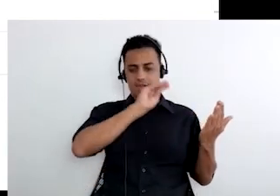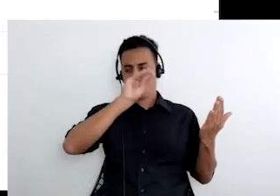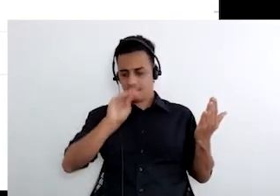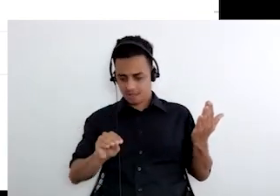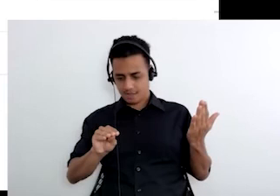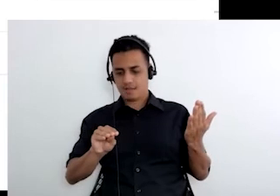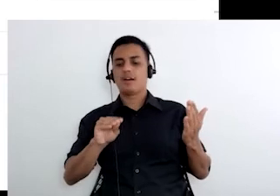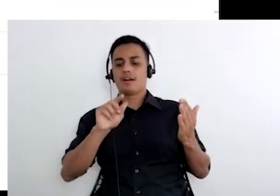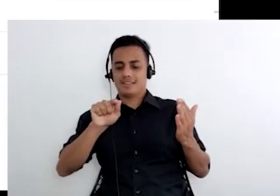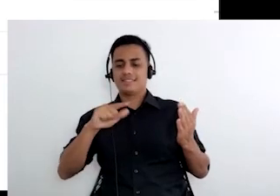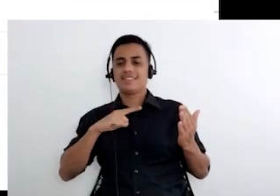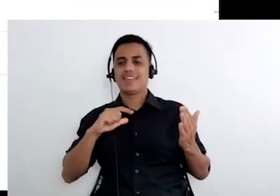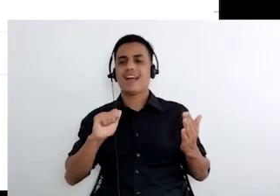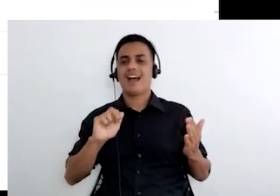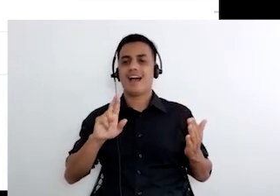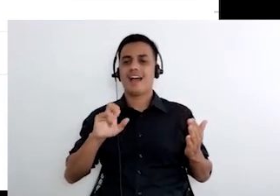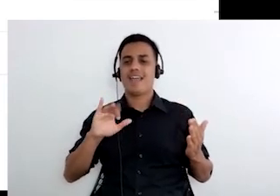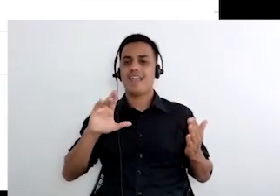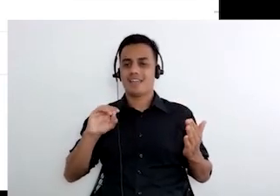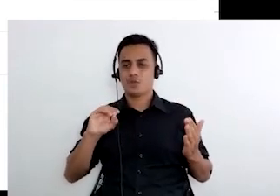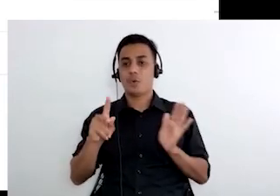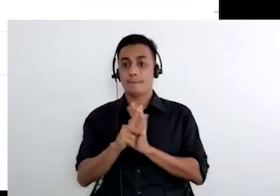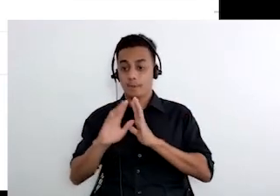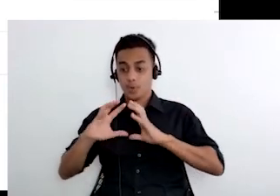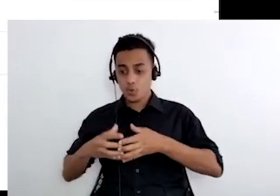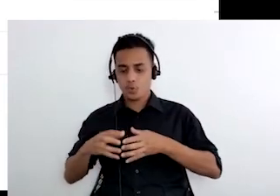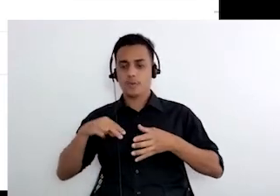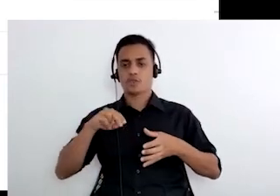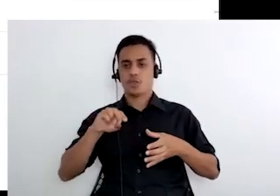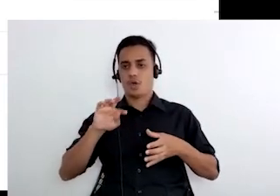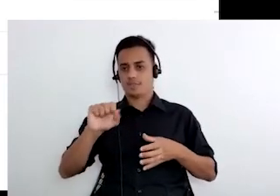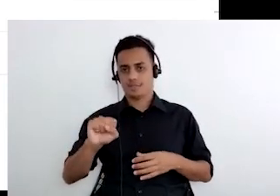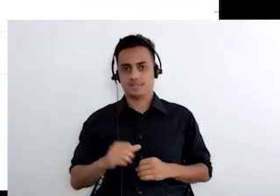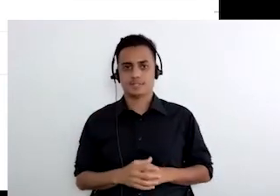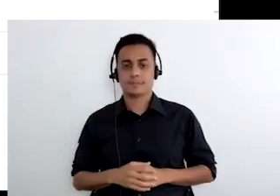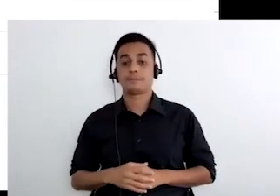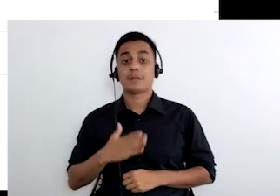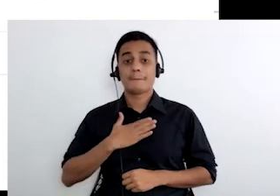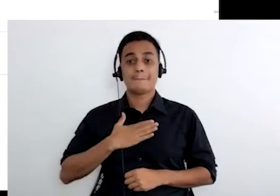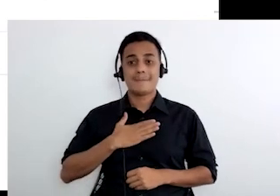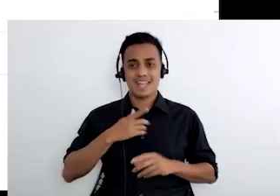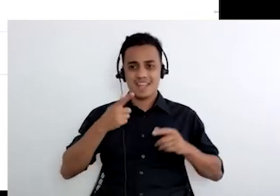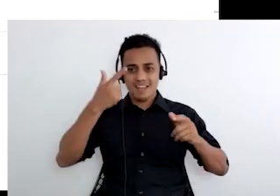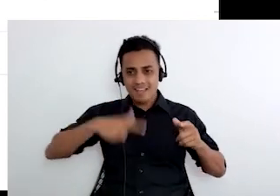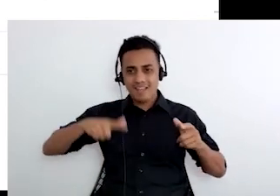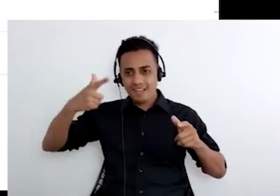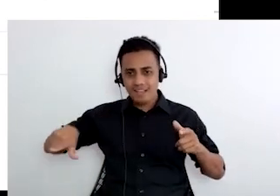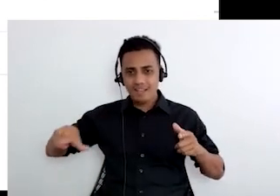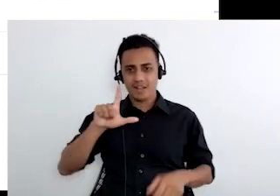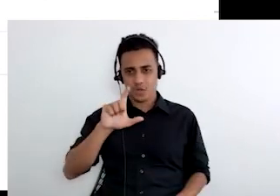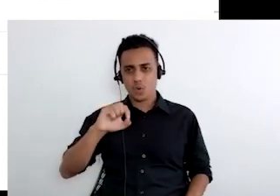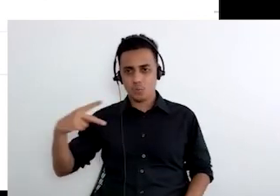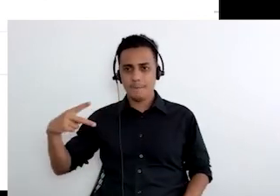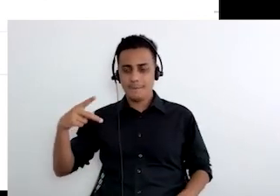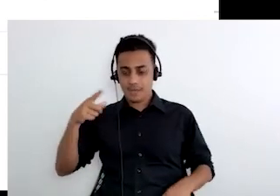de notas, e eu vou circular no meu loop. Cada nota que eu